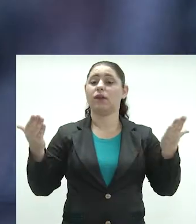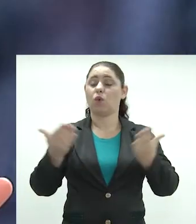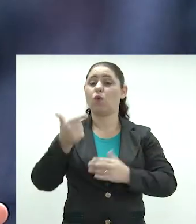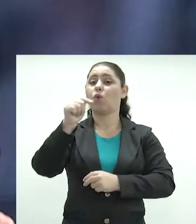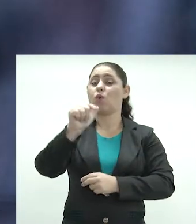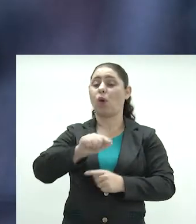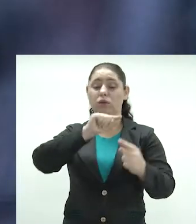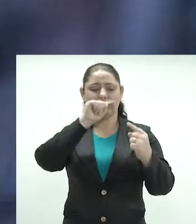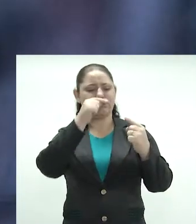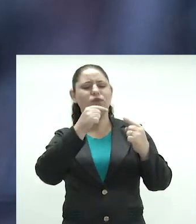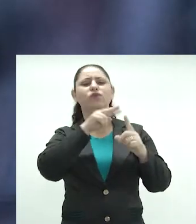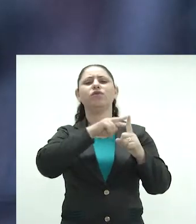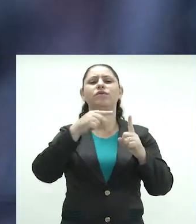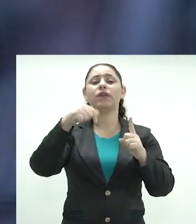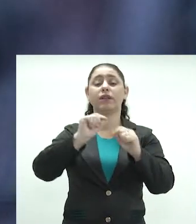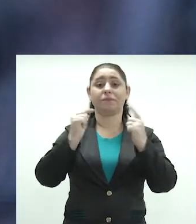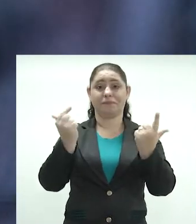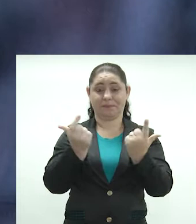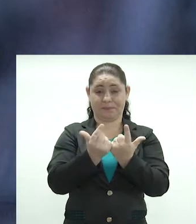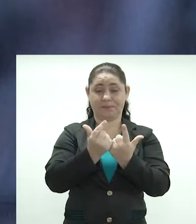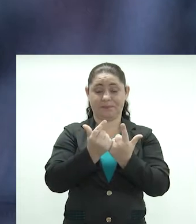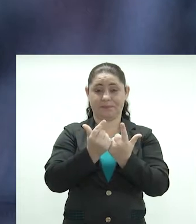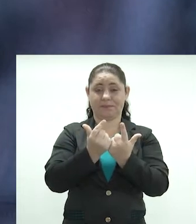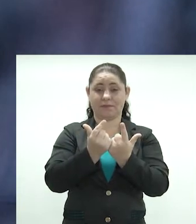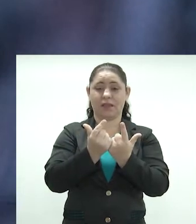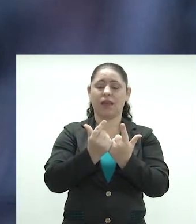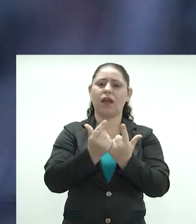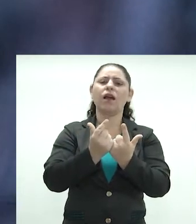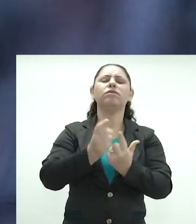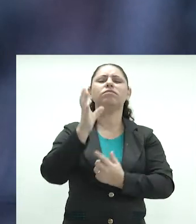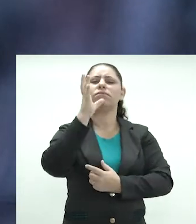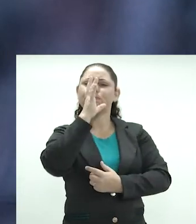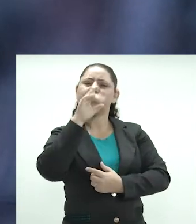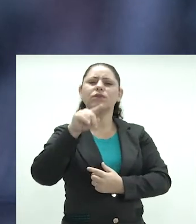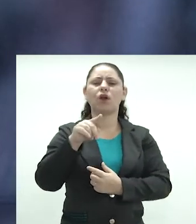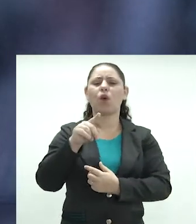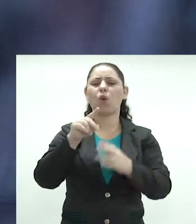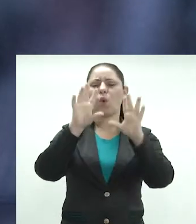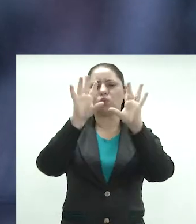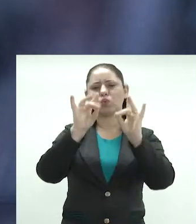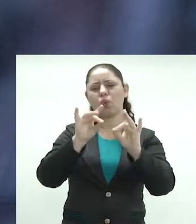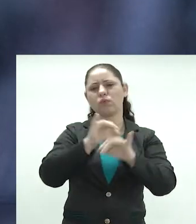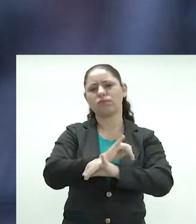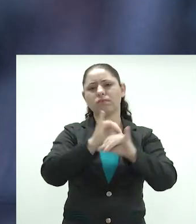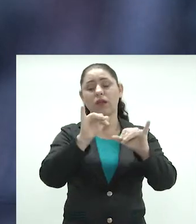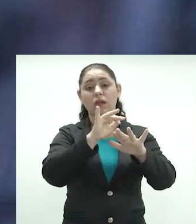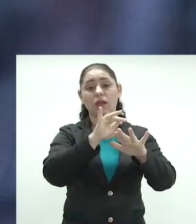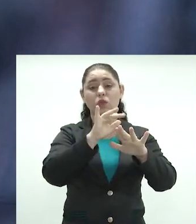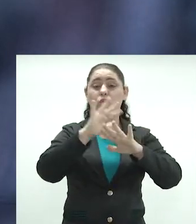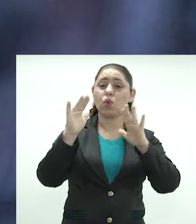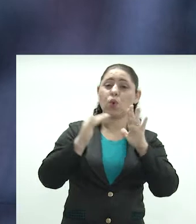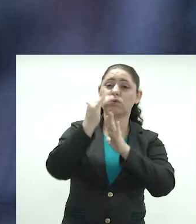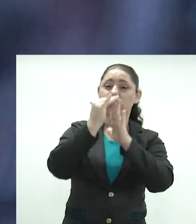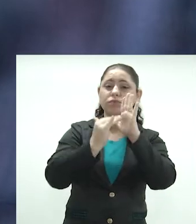Muito bem, a gente começa a partir de agora mais um ponto de vista aqui na TV Assembleia. Ponto de vista para você que acompanha a programação da